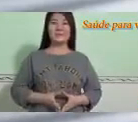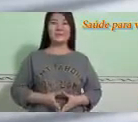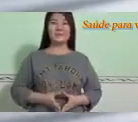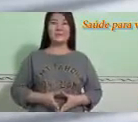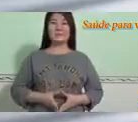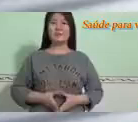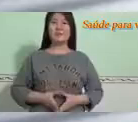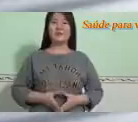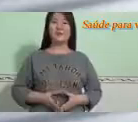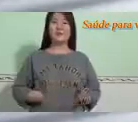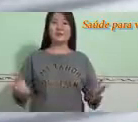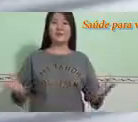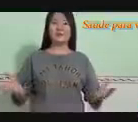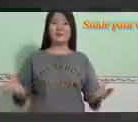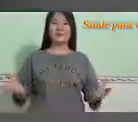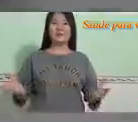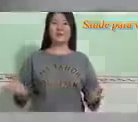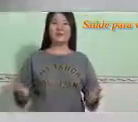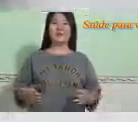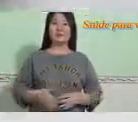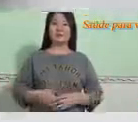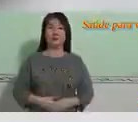2,4 milhões de IBA por dia, mais